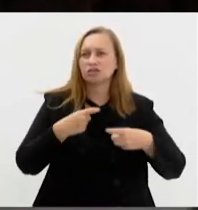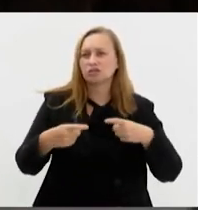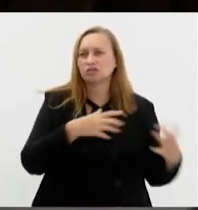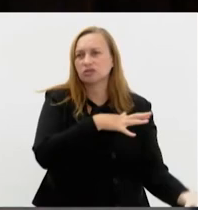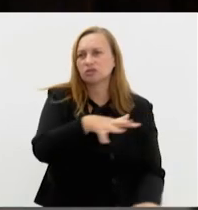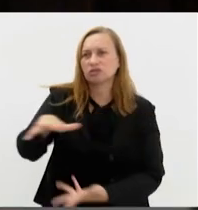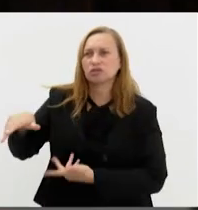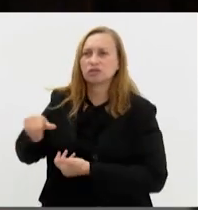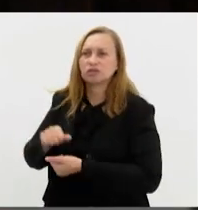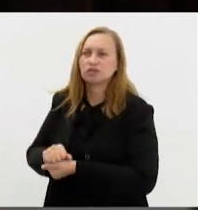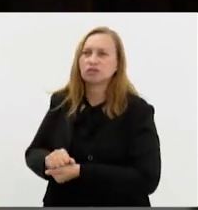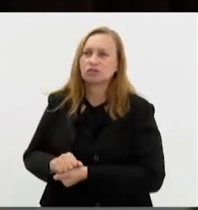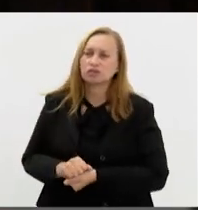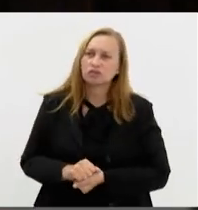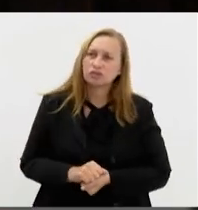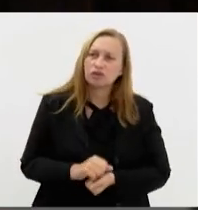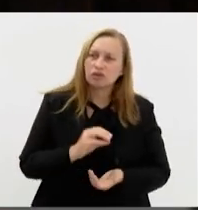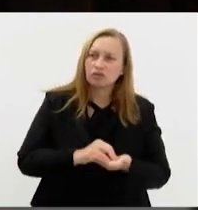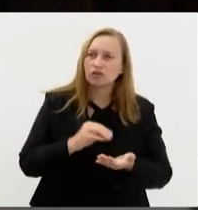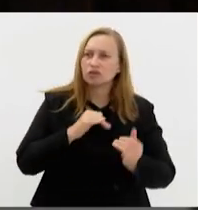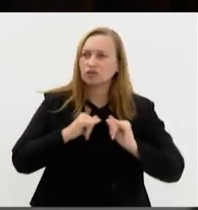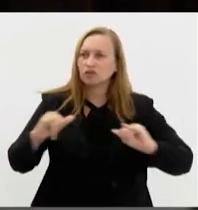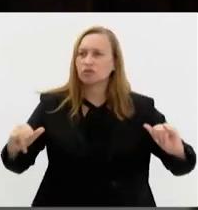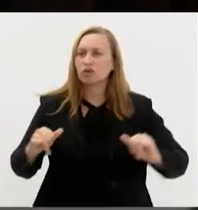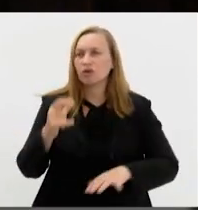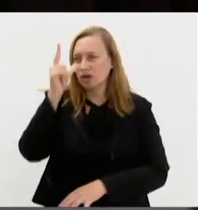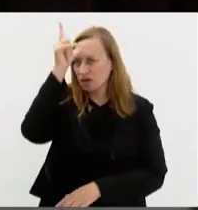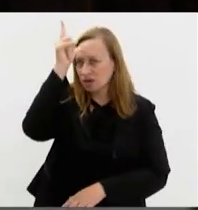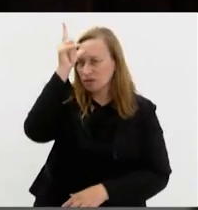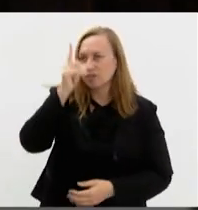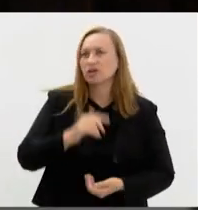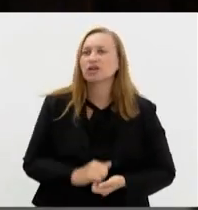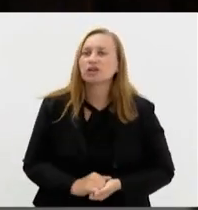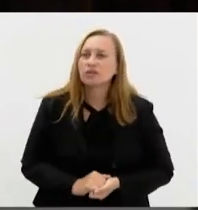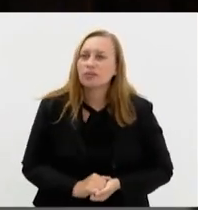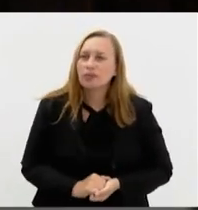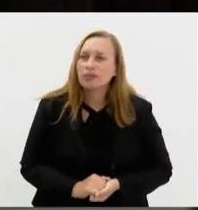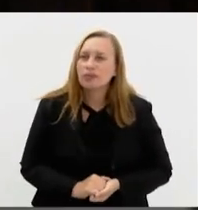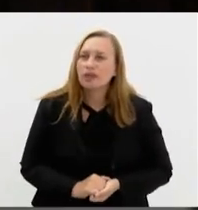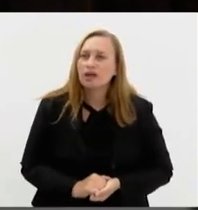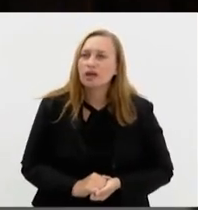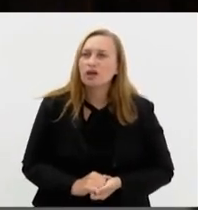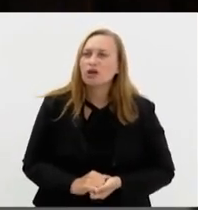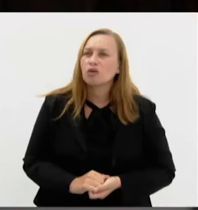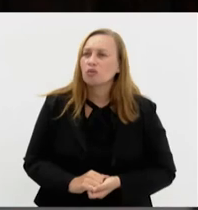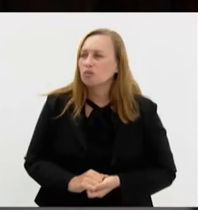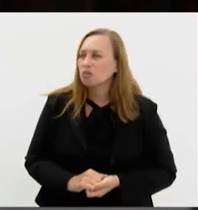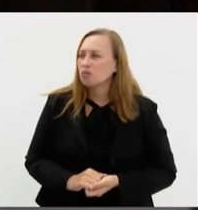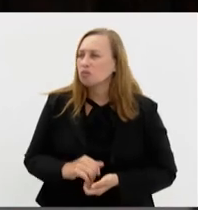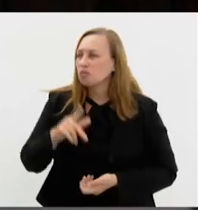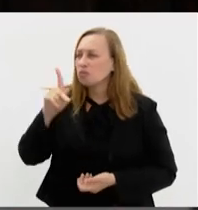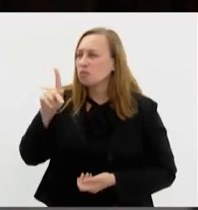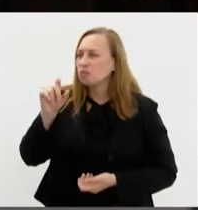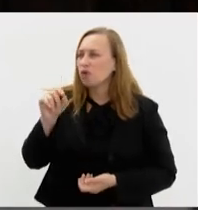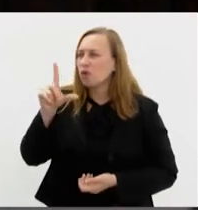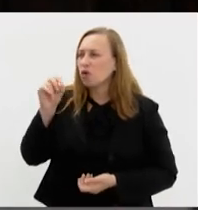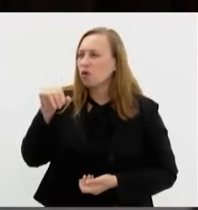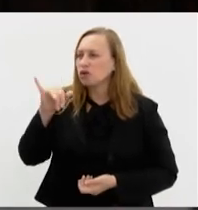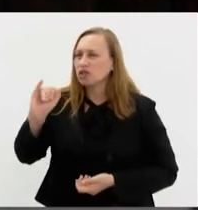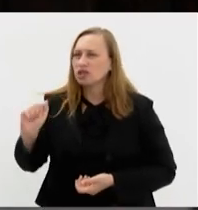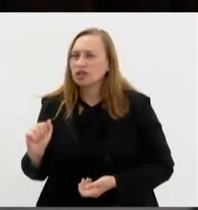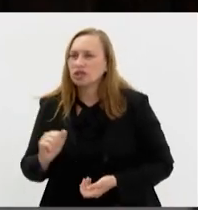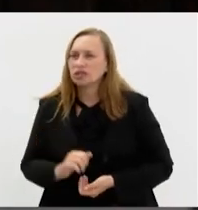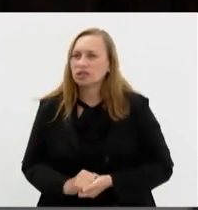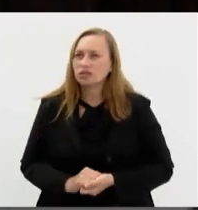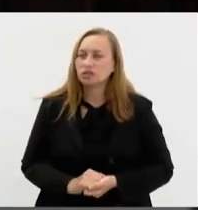consistente na notícia que na fronteira da Alemanha com eh a Polônia estava cidade Git se eu não me engano estava